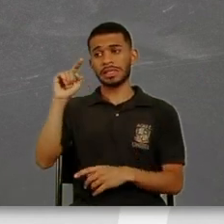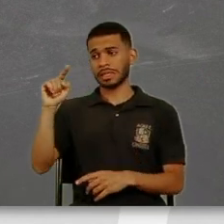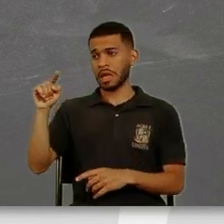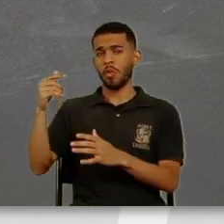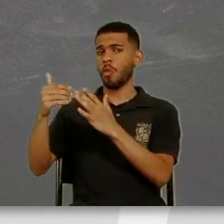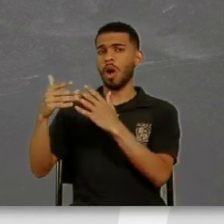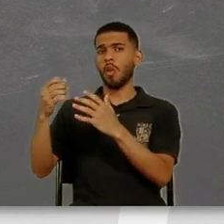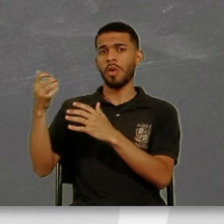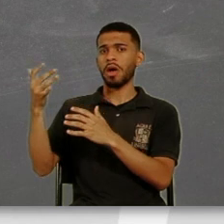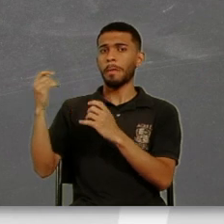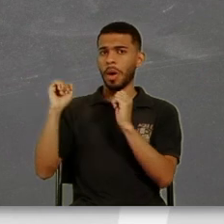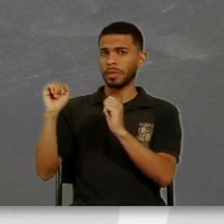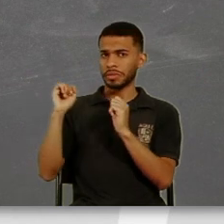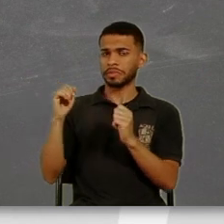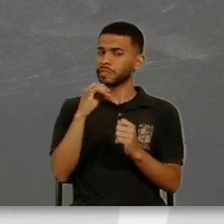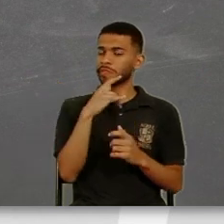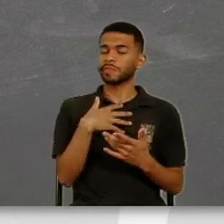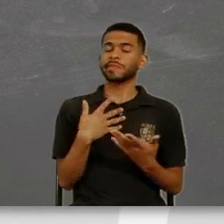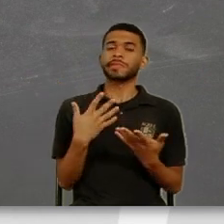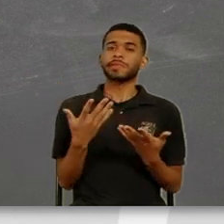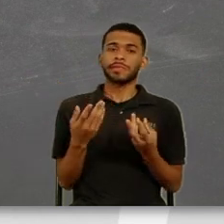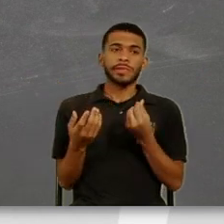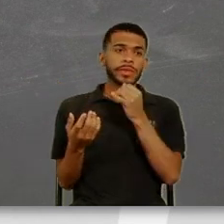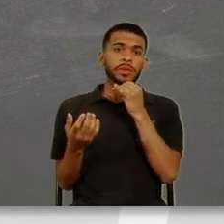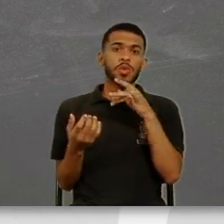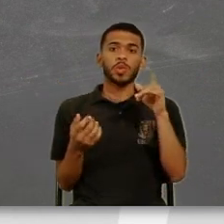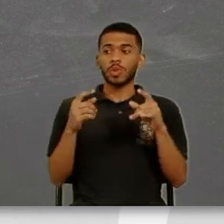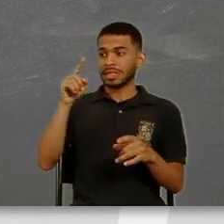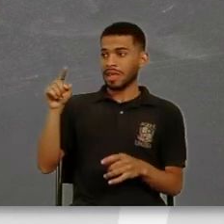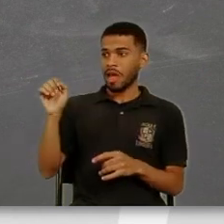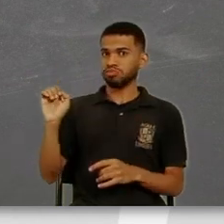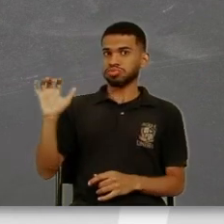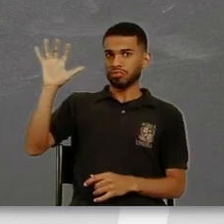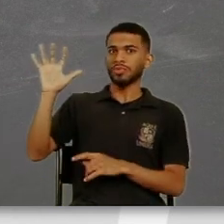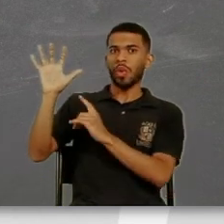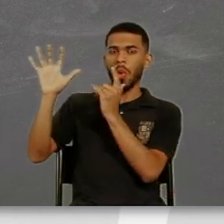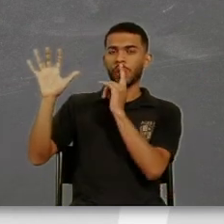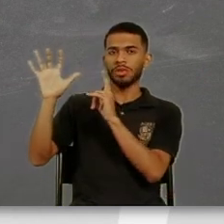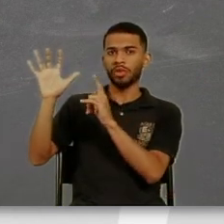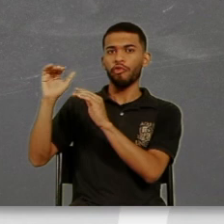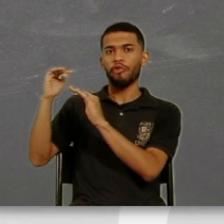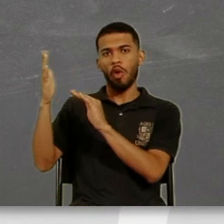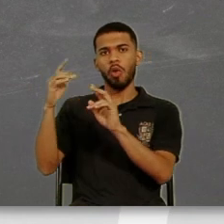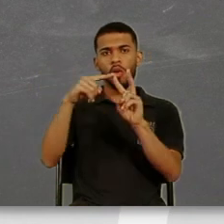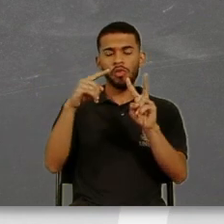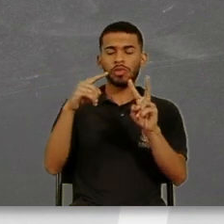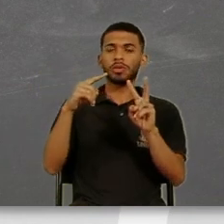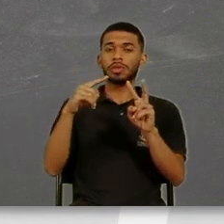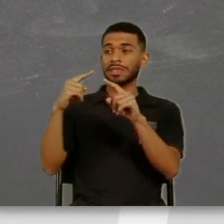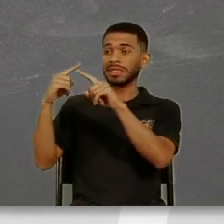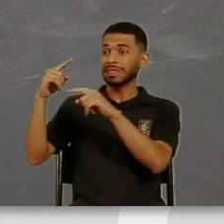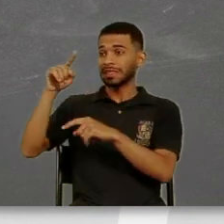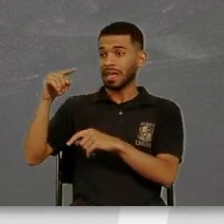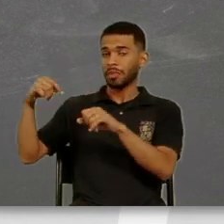qualquer valor. Eu colocando esse z em evidência, colocando aqui do lado de fora, z vai estar multiplicando o